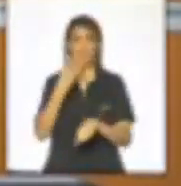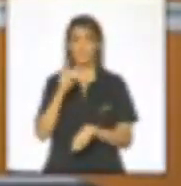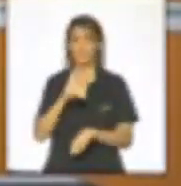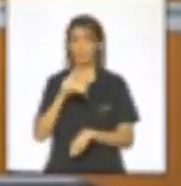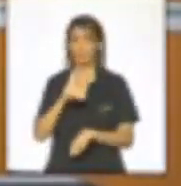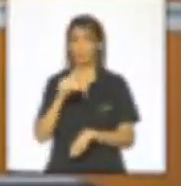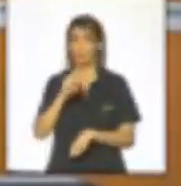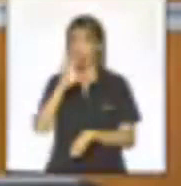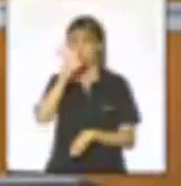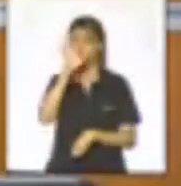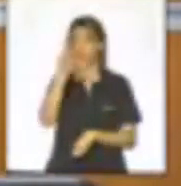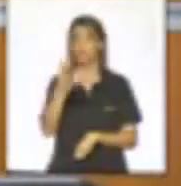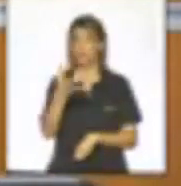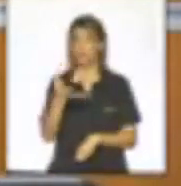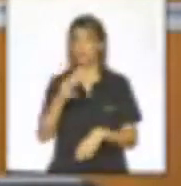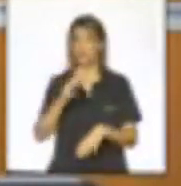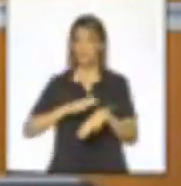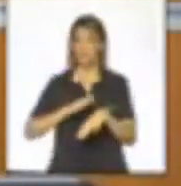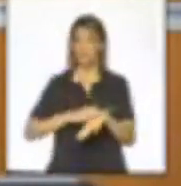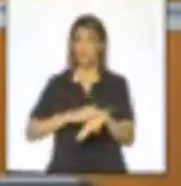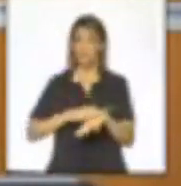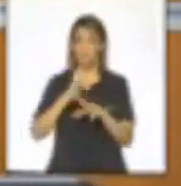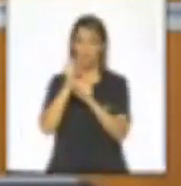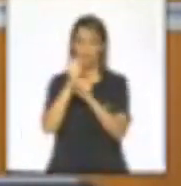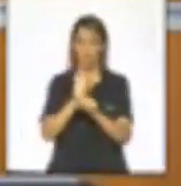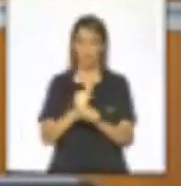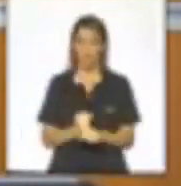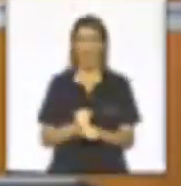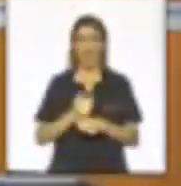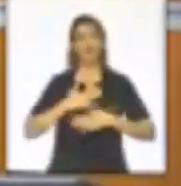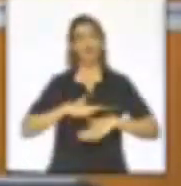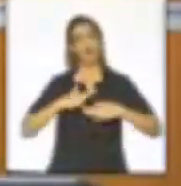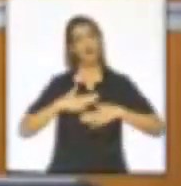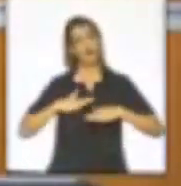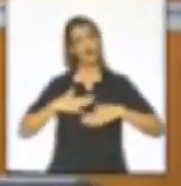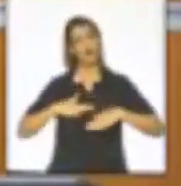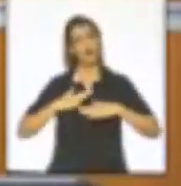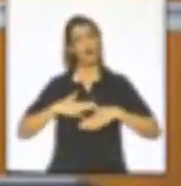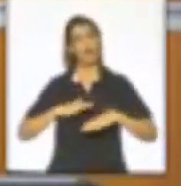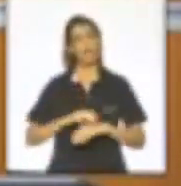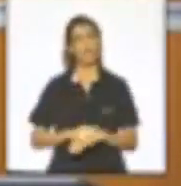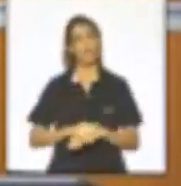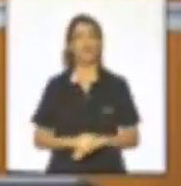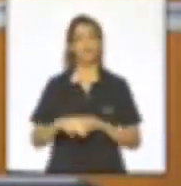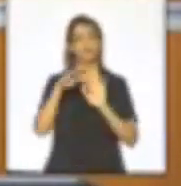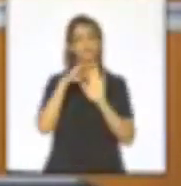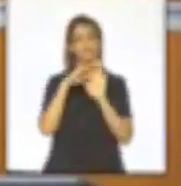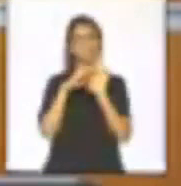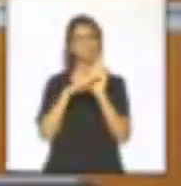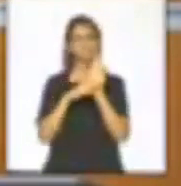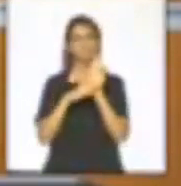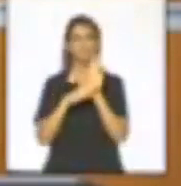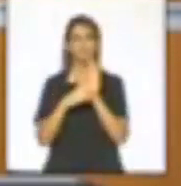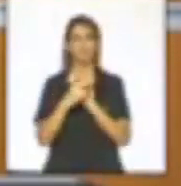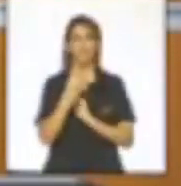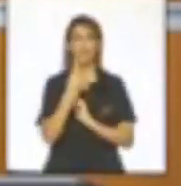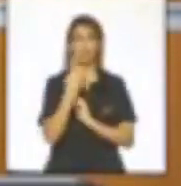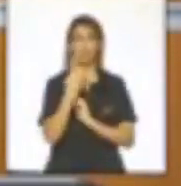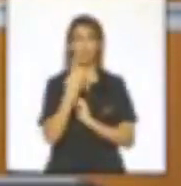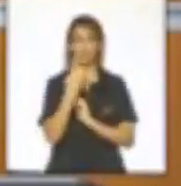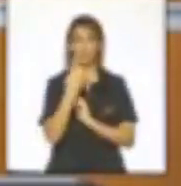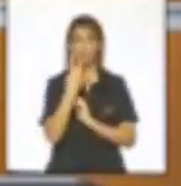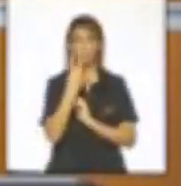para você resolver ele, tá? Resolve com calma. E dentro da nossa programação, são 14 horas